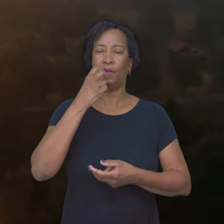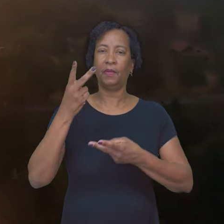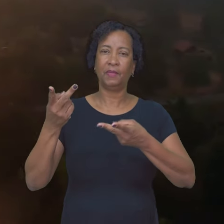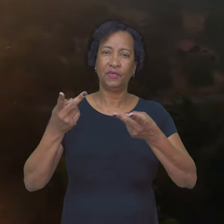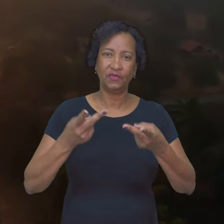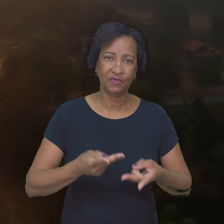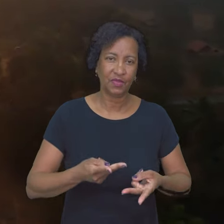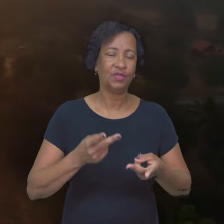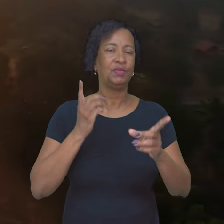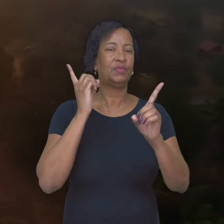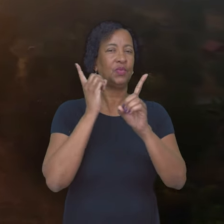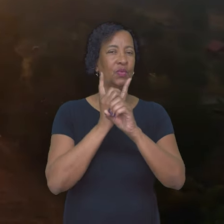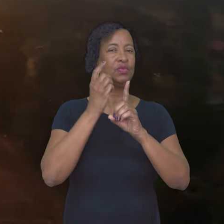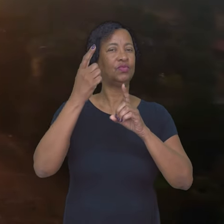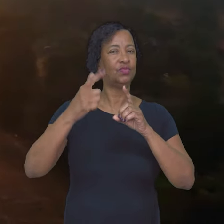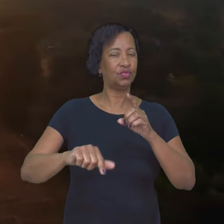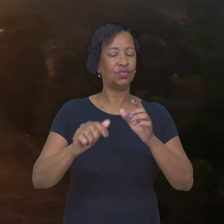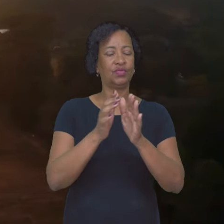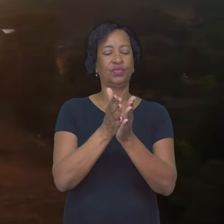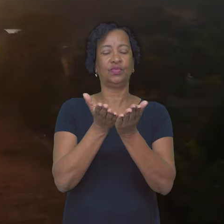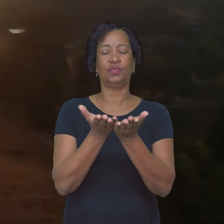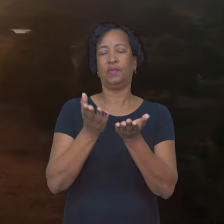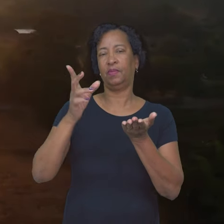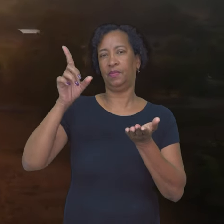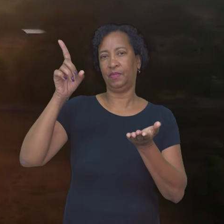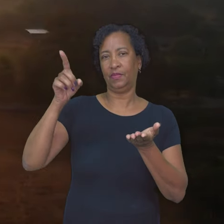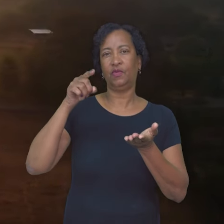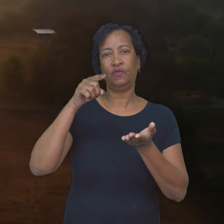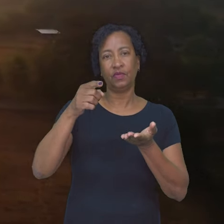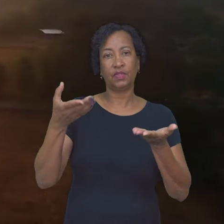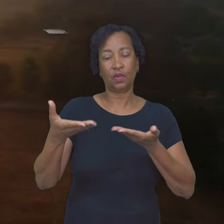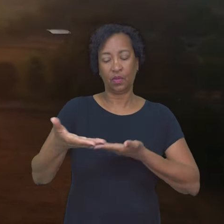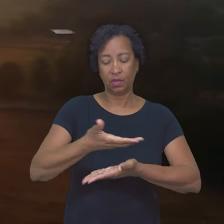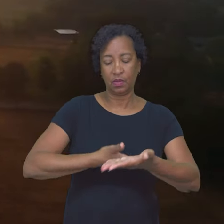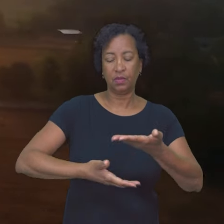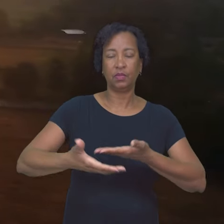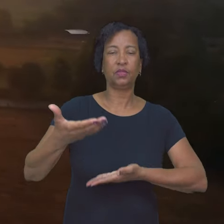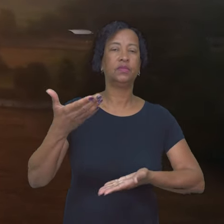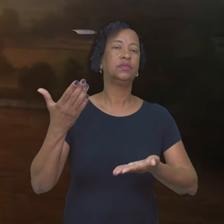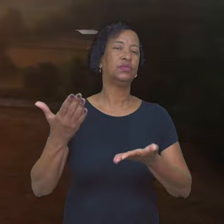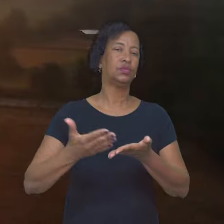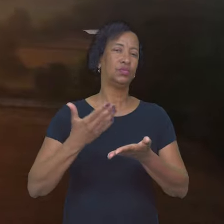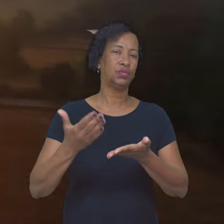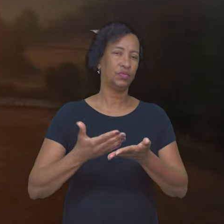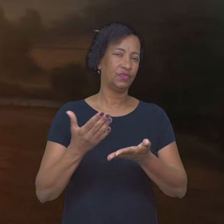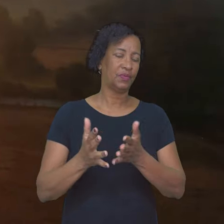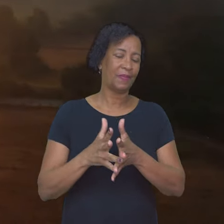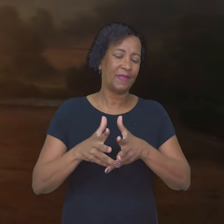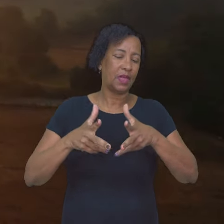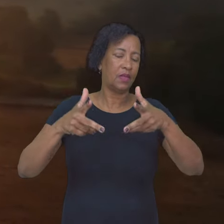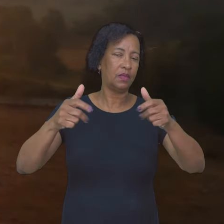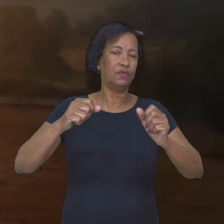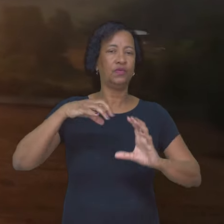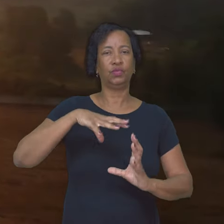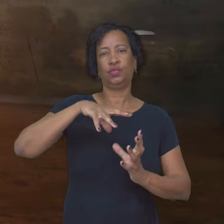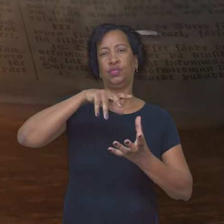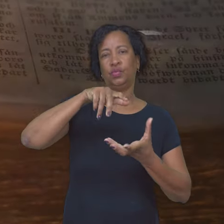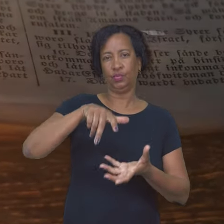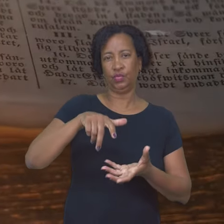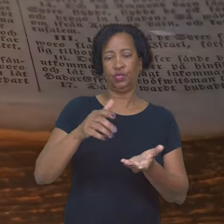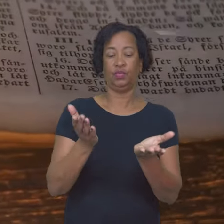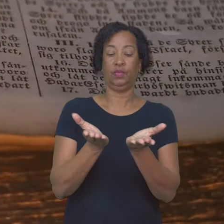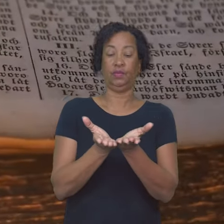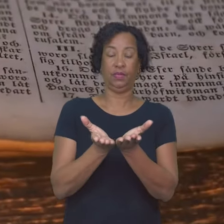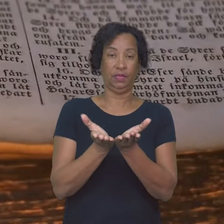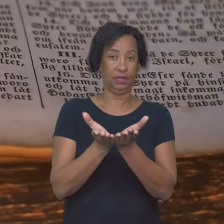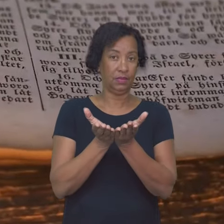seja muito bem-vindo para mais um encontro com a palavra Você vai participar do estudo do livro mais maravilhoso do mundo a